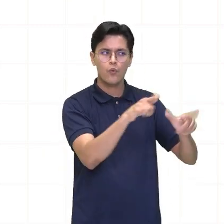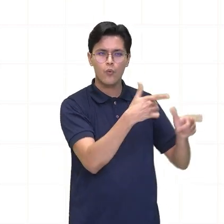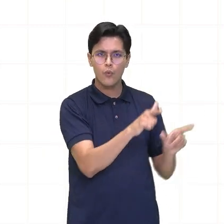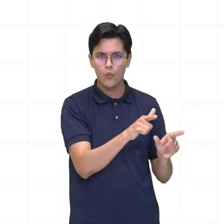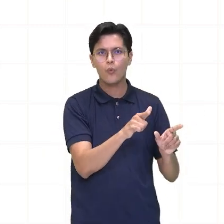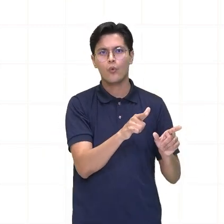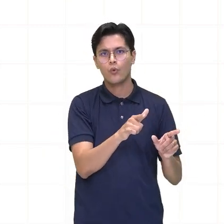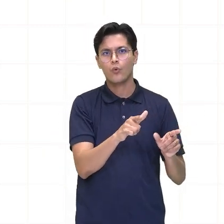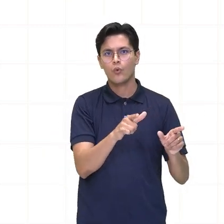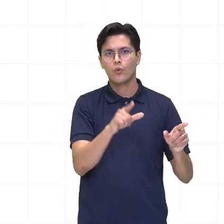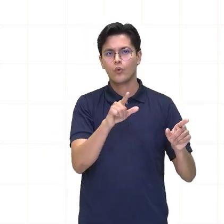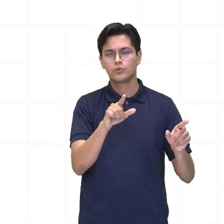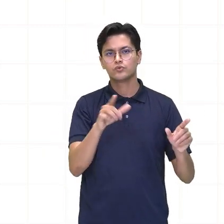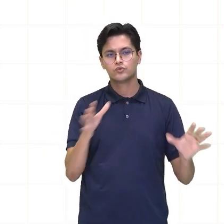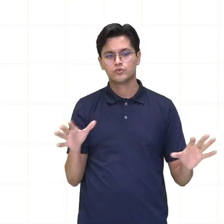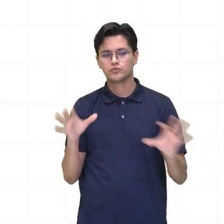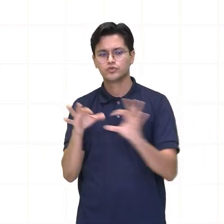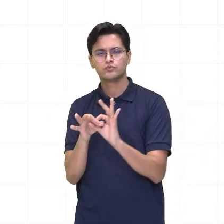auxiliem nessa